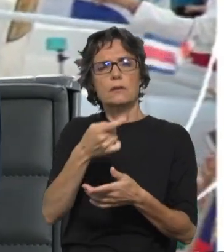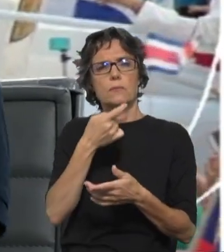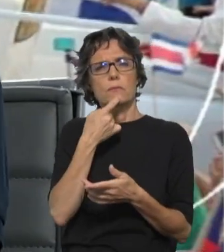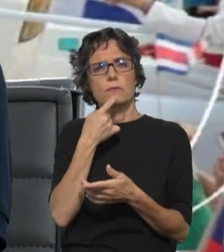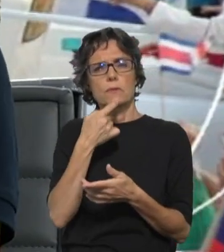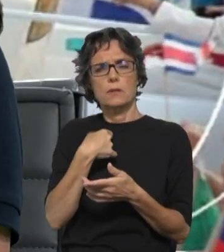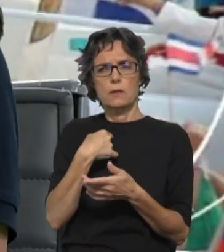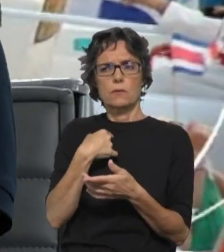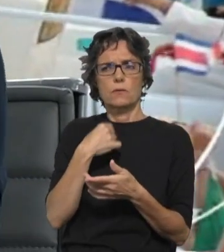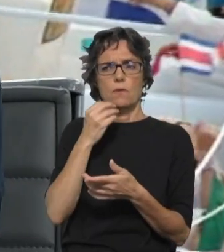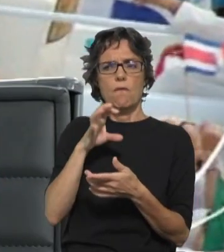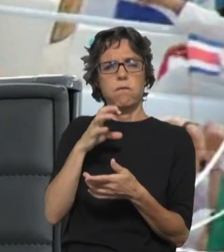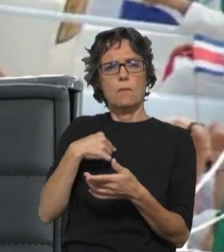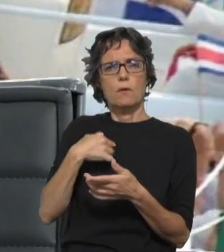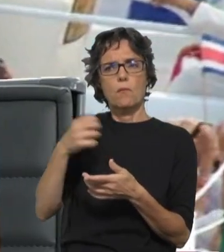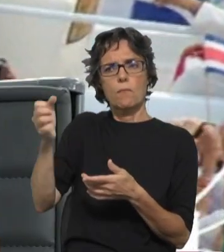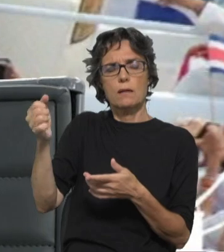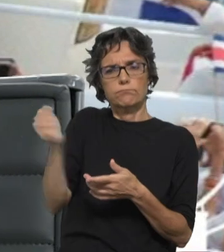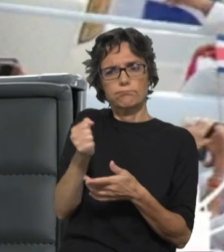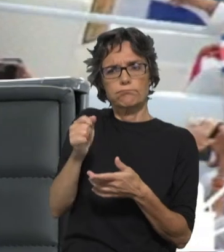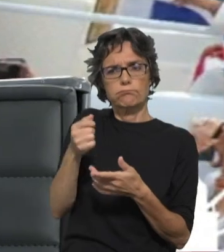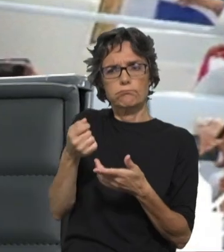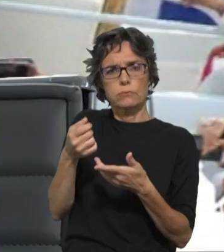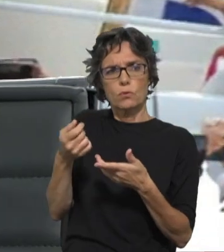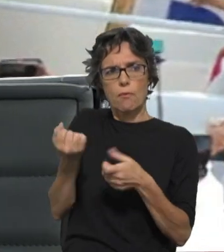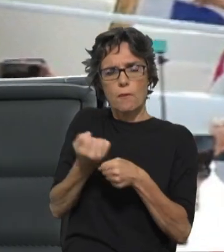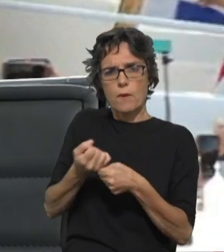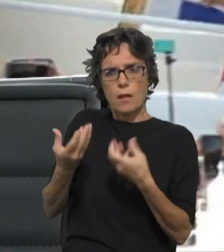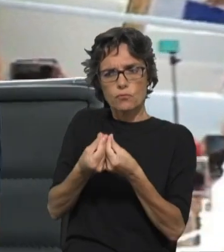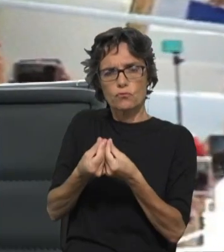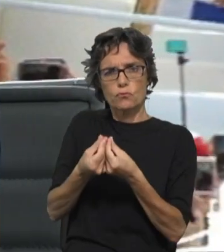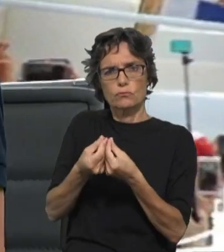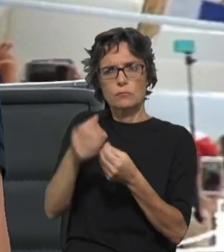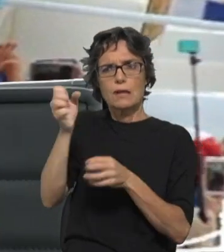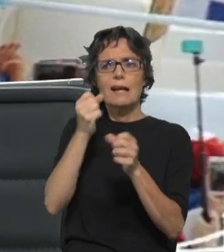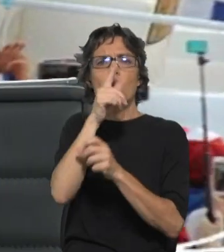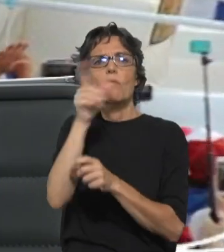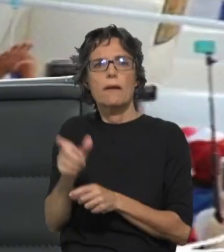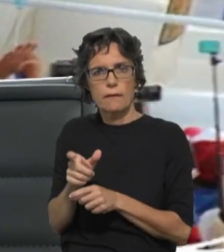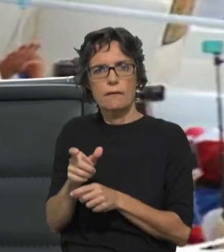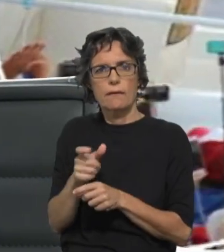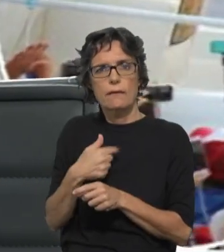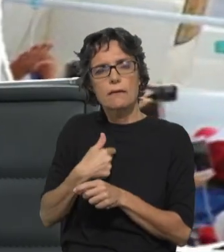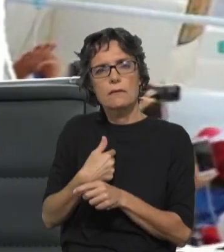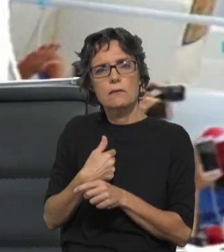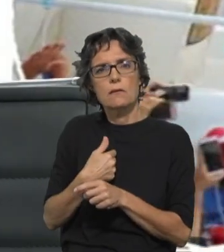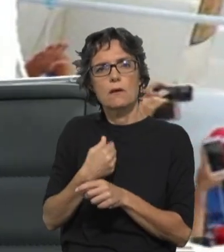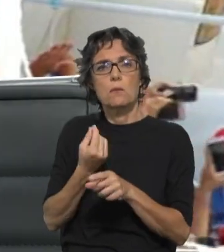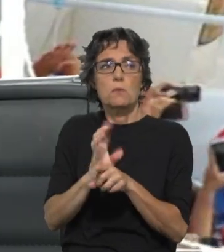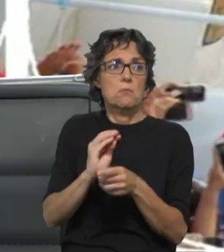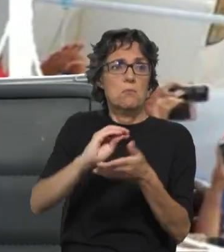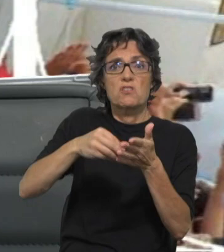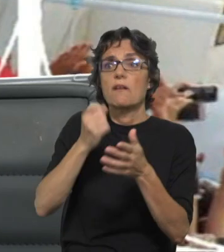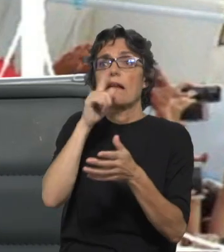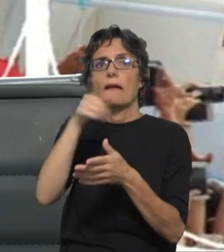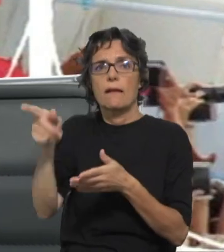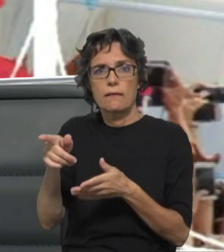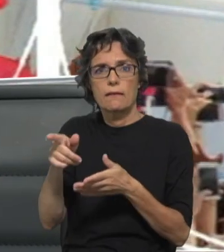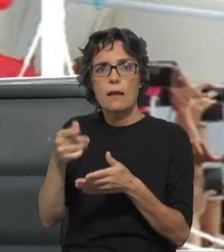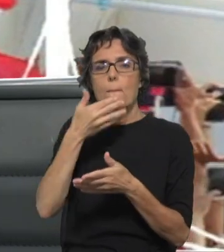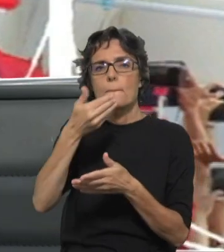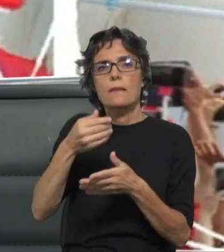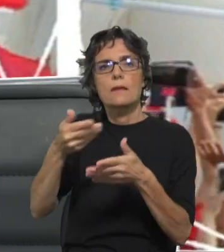trazer para me ajudar a fazer isto? Com quem é que eu vou ter para conseguir fazer isto? A quem é que eu vou escrever para fazer isto? Mas